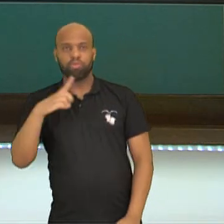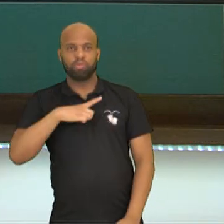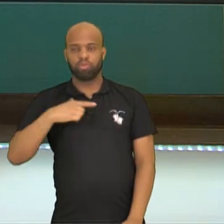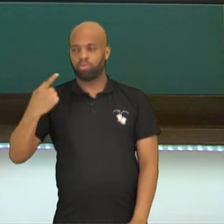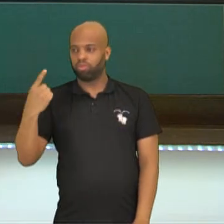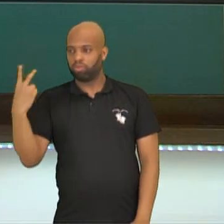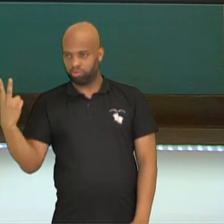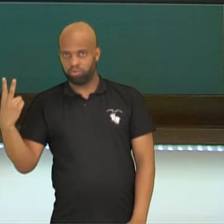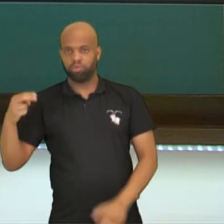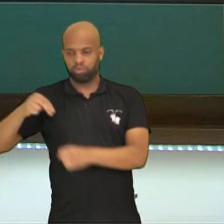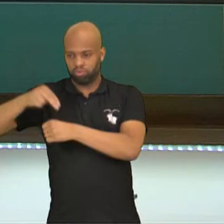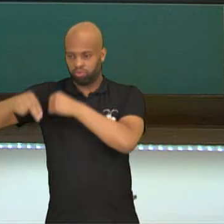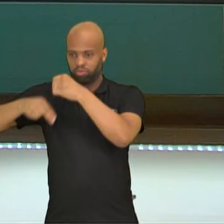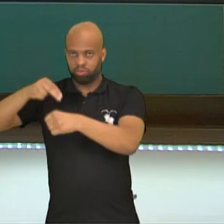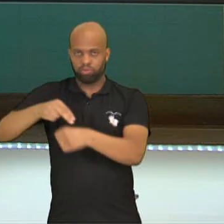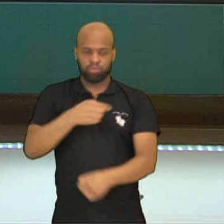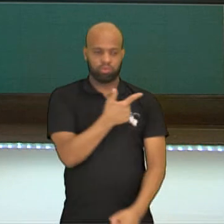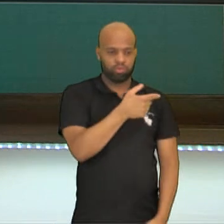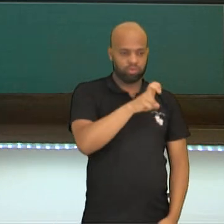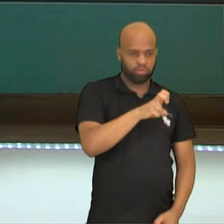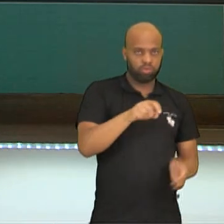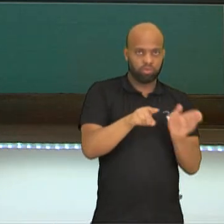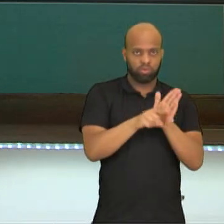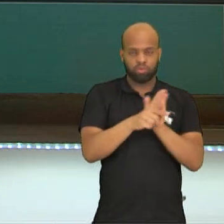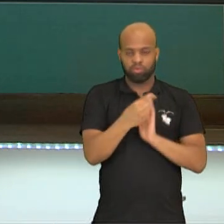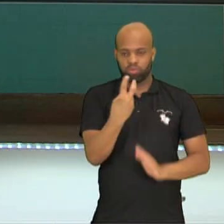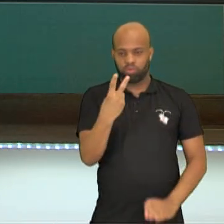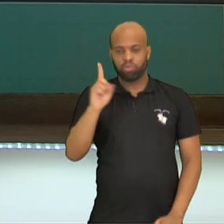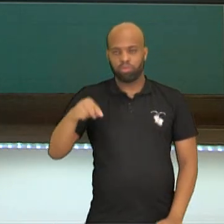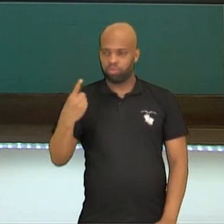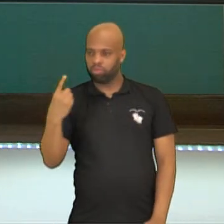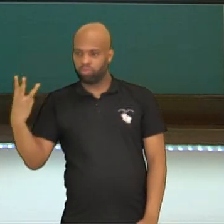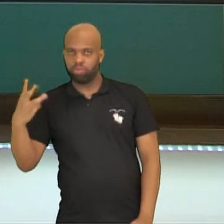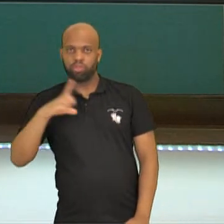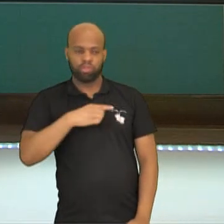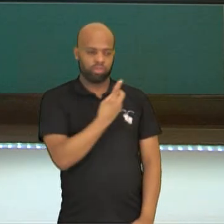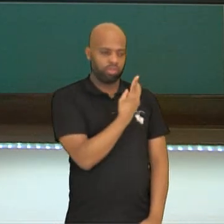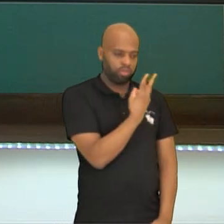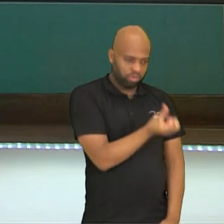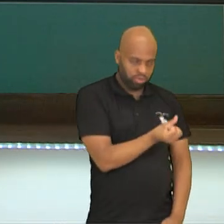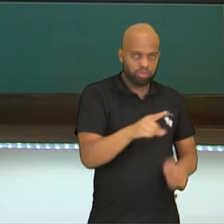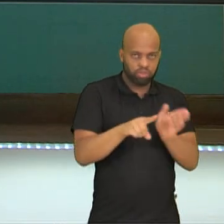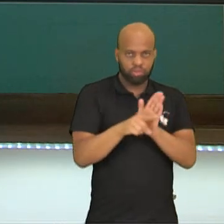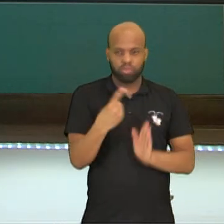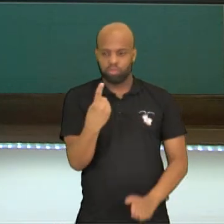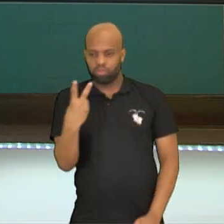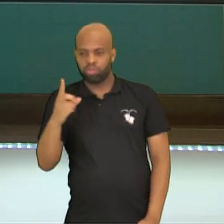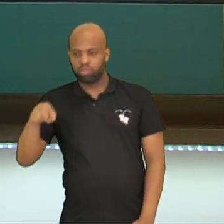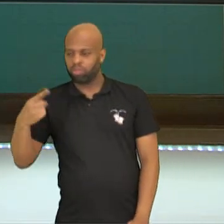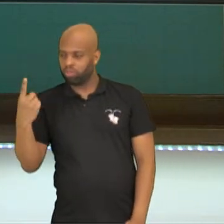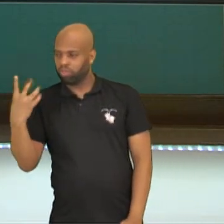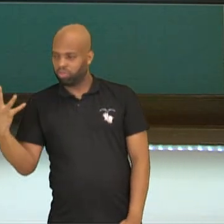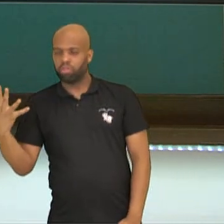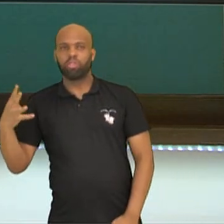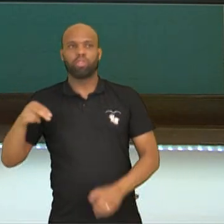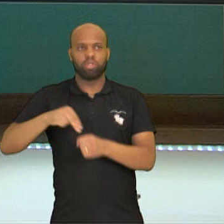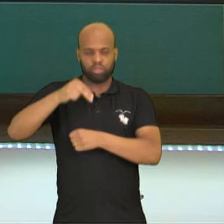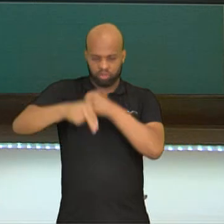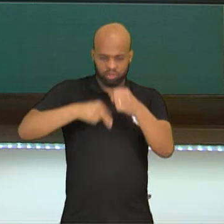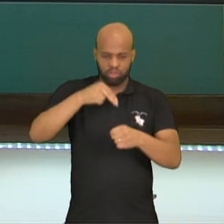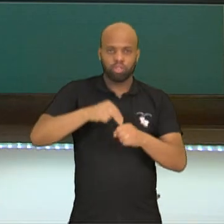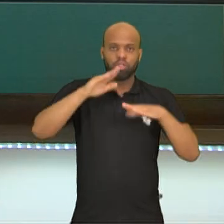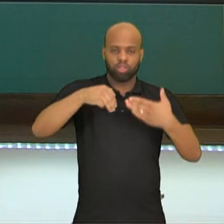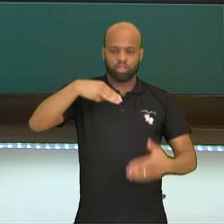nêutrons, 25 menos 12, temos 13 nêutrons e 26 menos 12, temos 14 nêutrons. Então, o